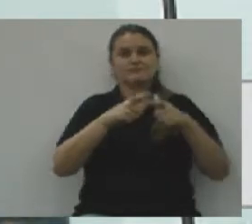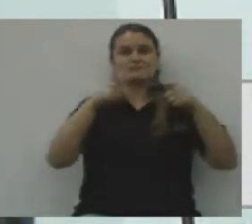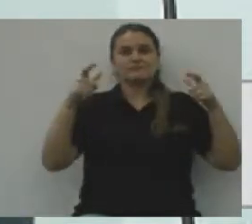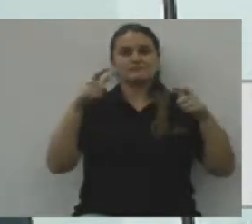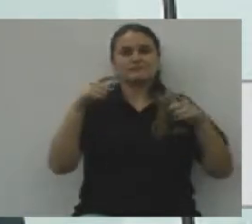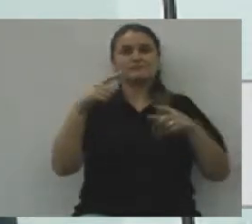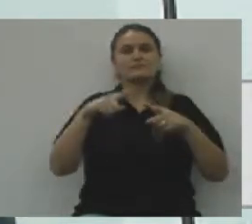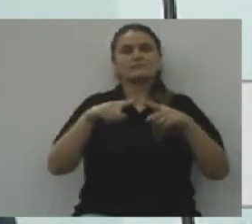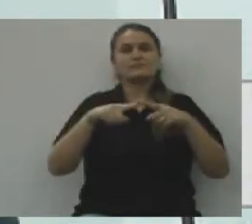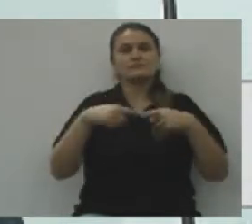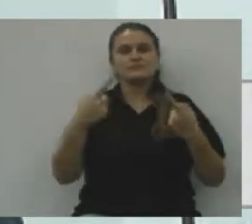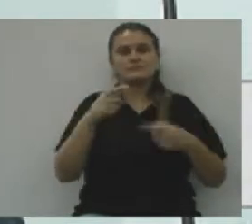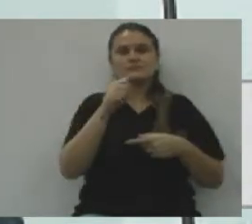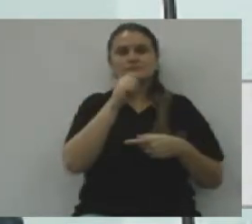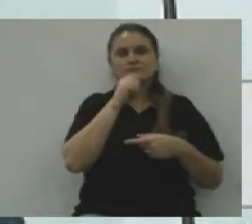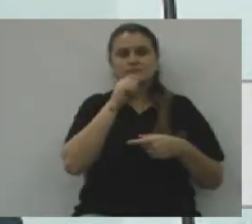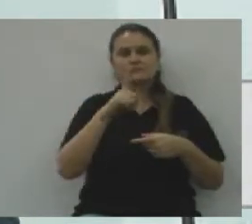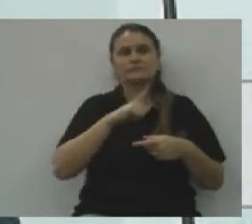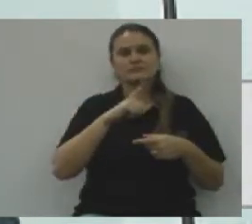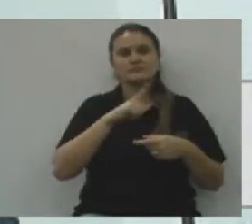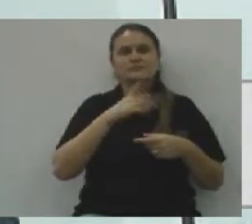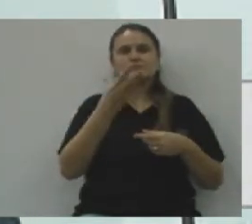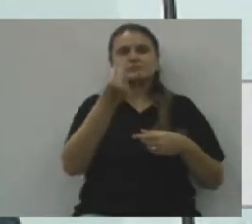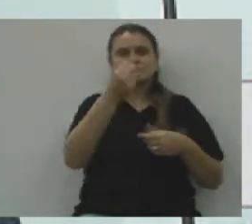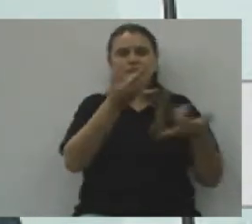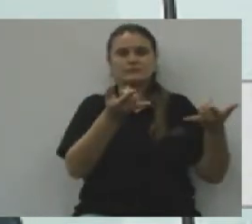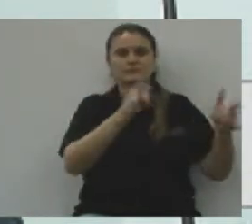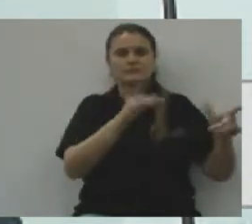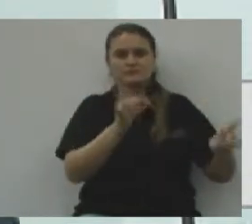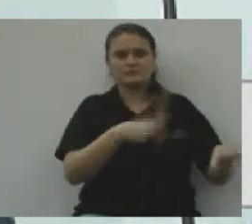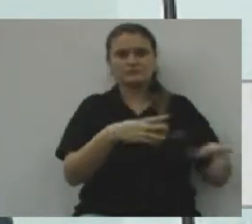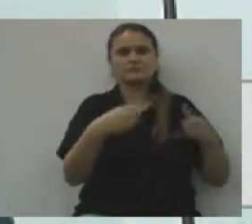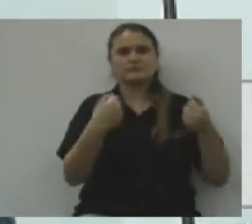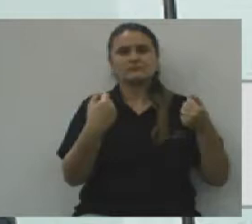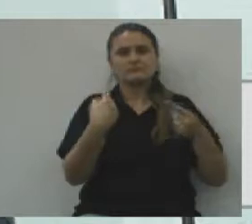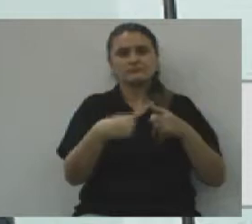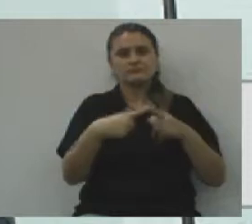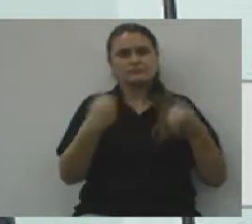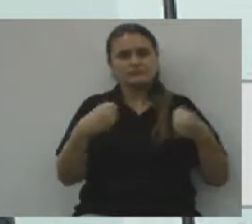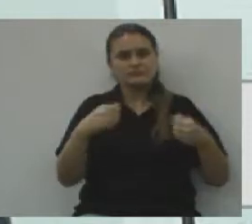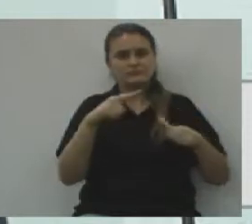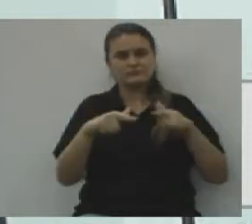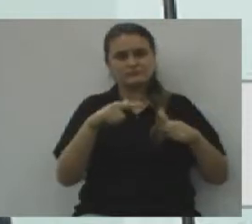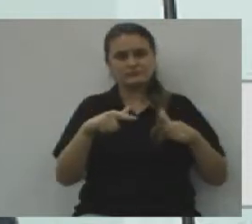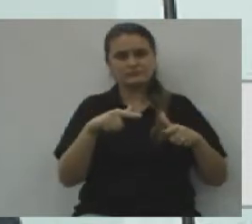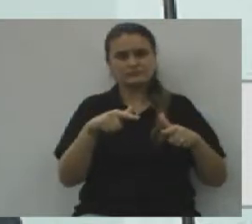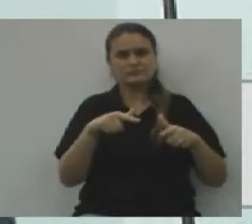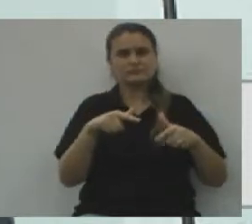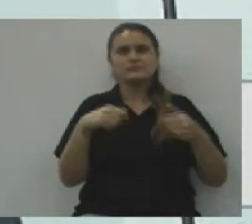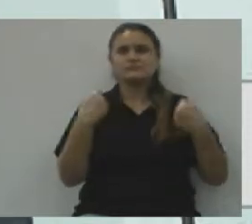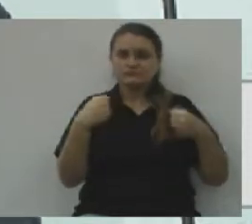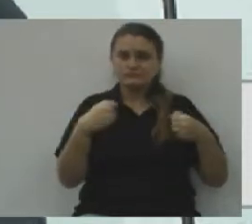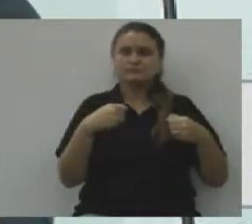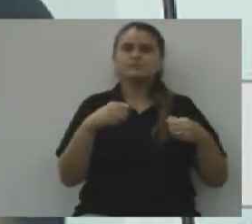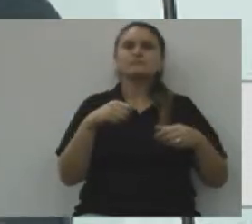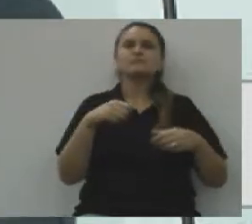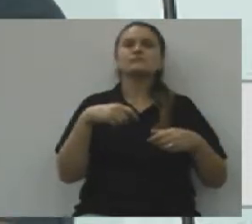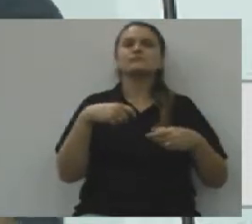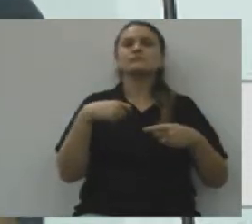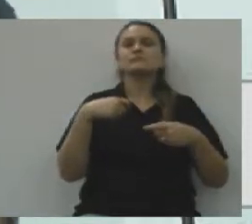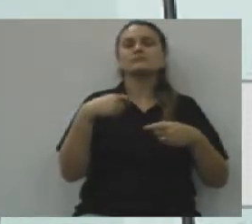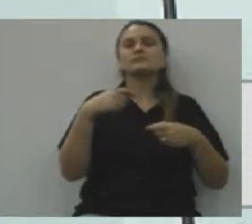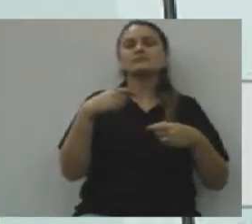né? Mas ainda são altos proporcionalmente falando, que seria o que se demandaria uma intervenção do ponto de